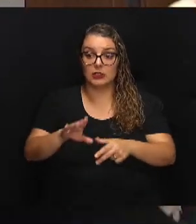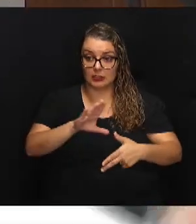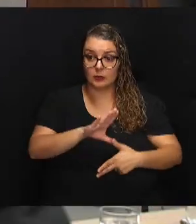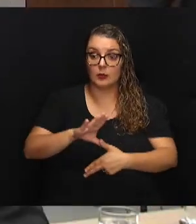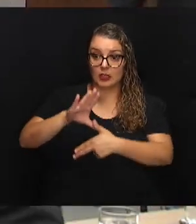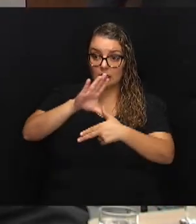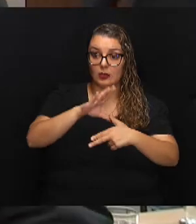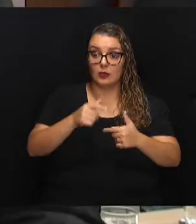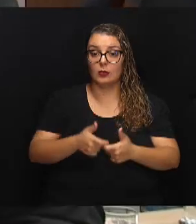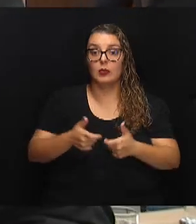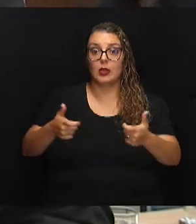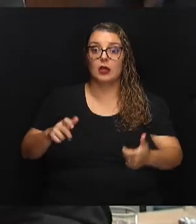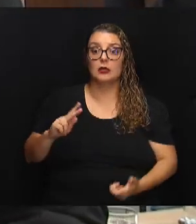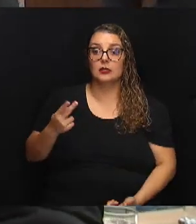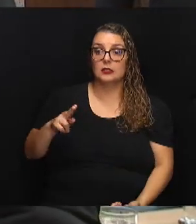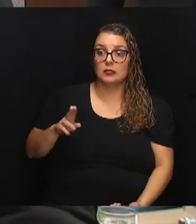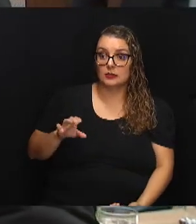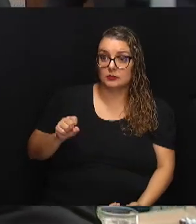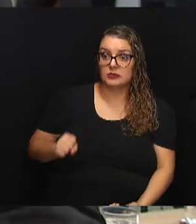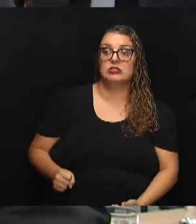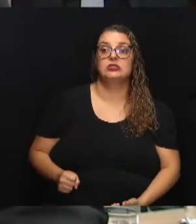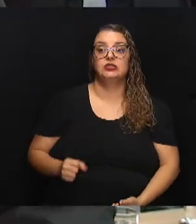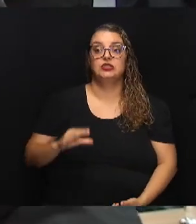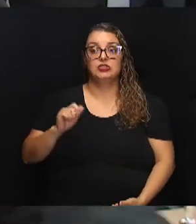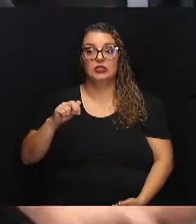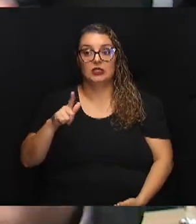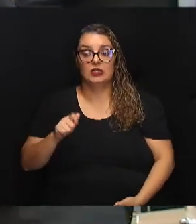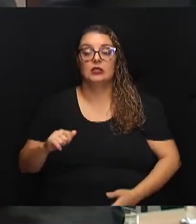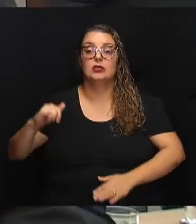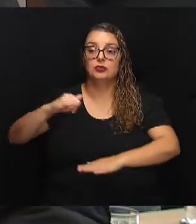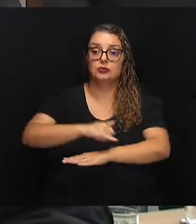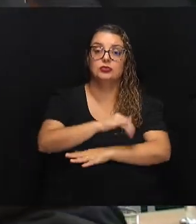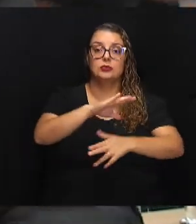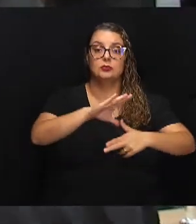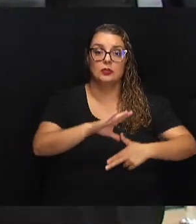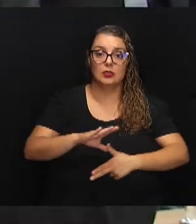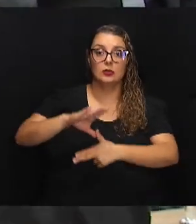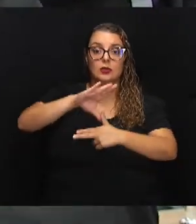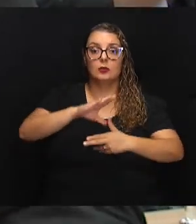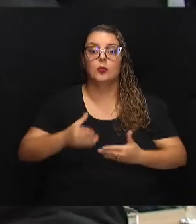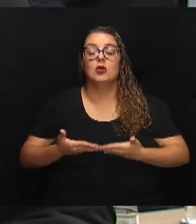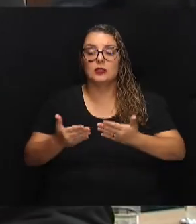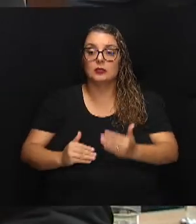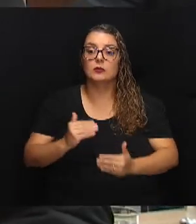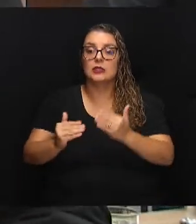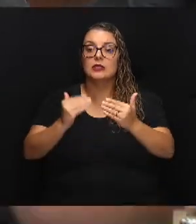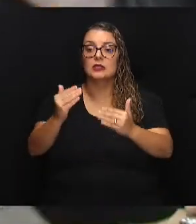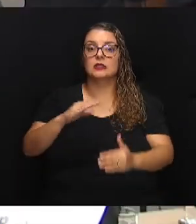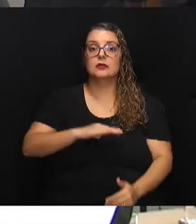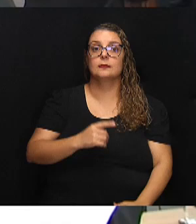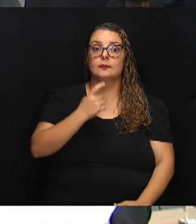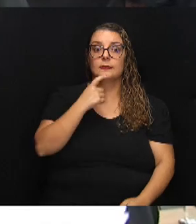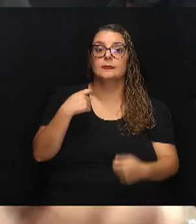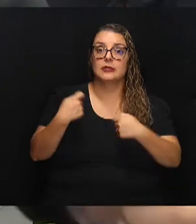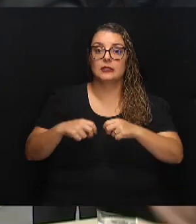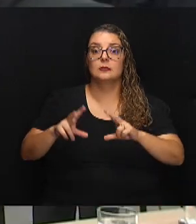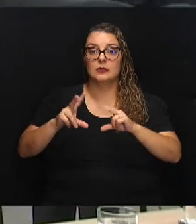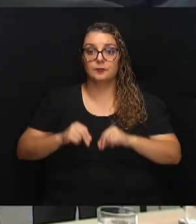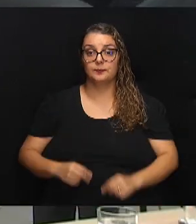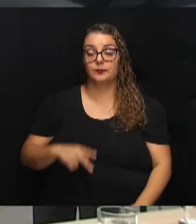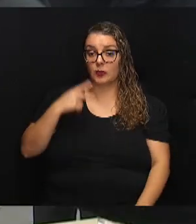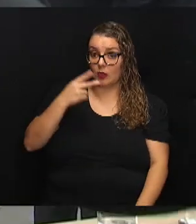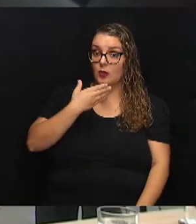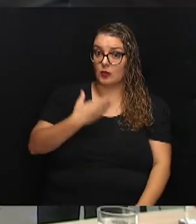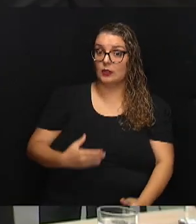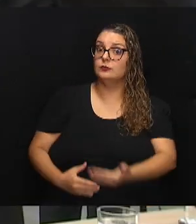um dos maiores hubs de carga da América Latina, possa trazer o desenvolvimento que Campinas precisa e merece. Carmo Luiz